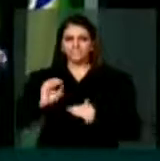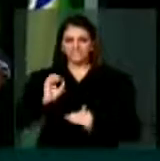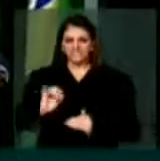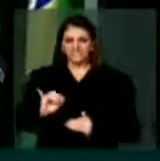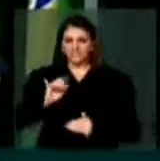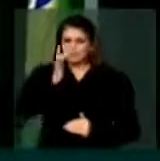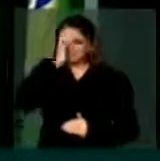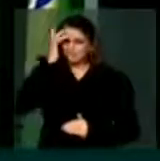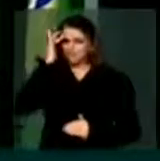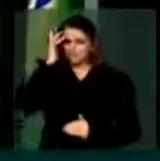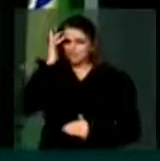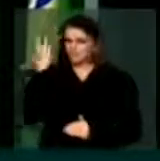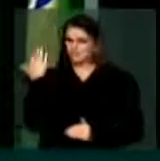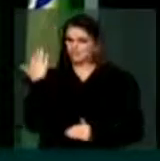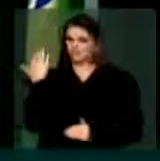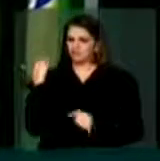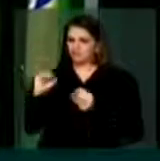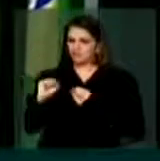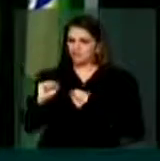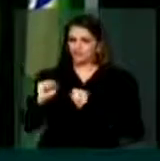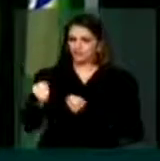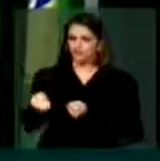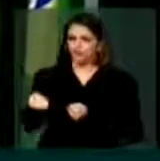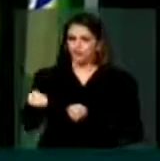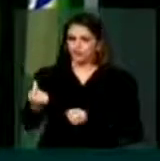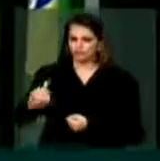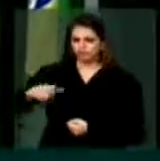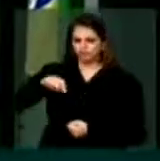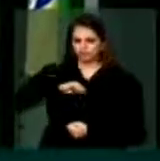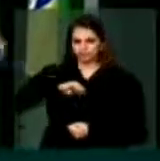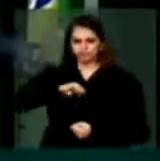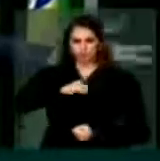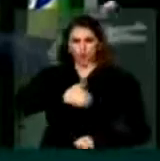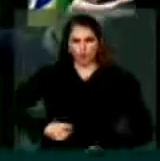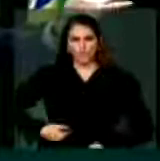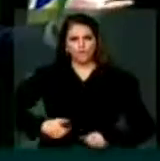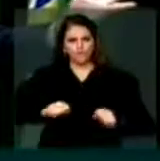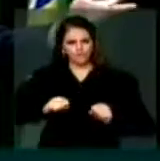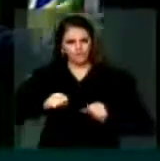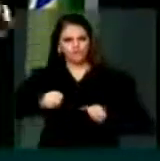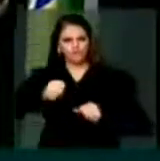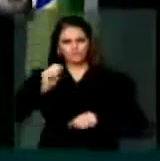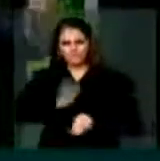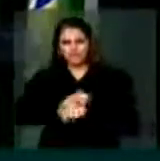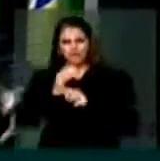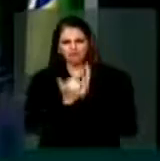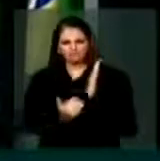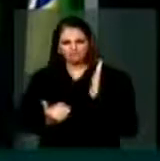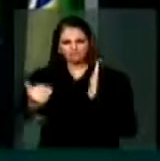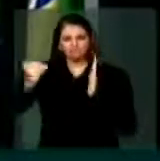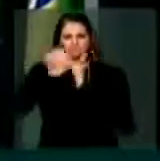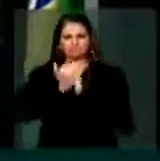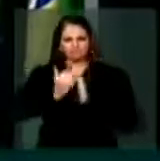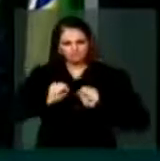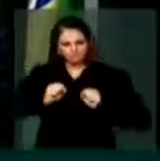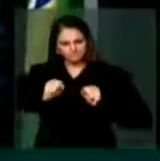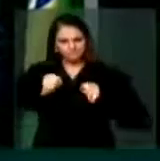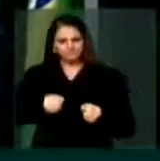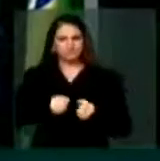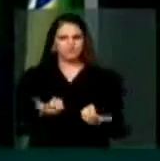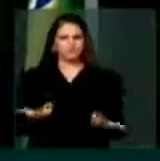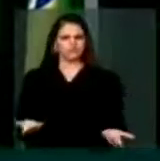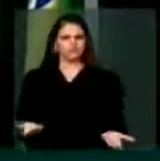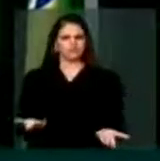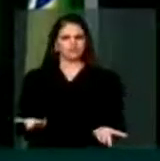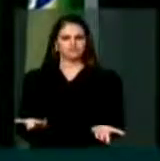recebe do seu antecessor faz um esforço melhor para entregar lá na frente um país melhor para quem vier depois dele. E